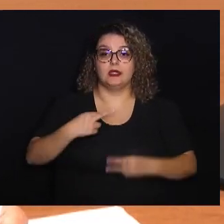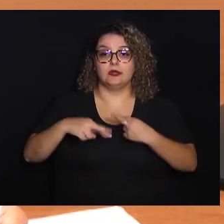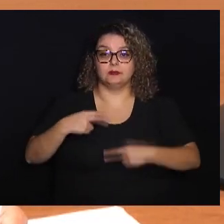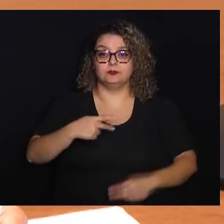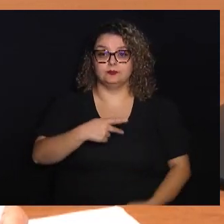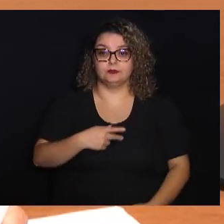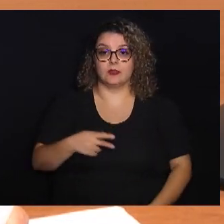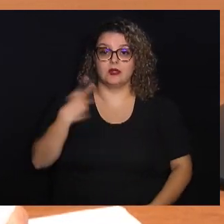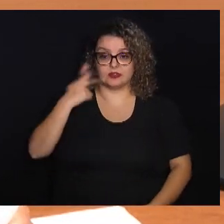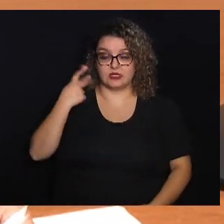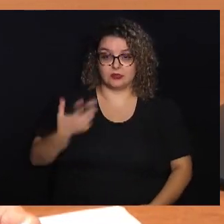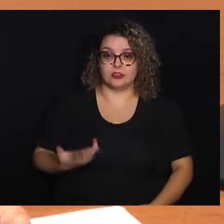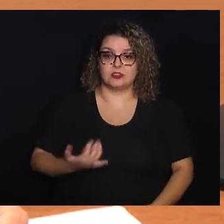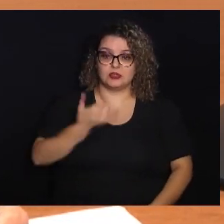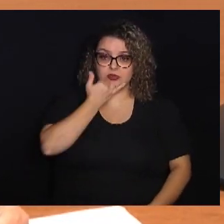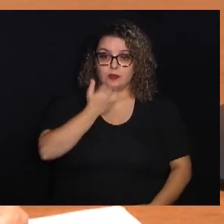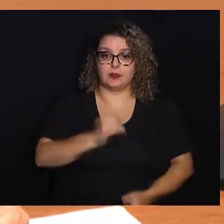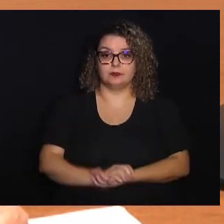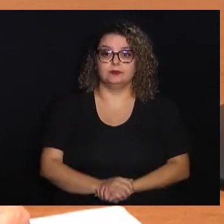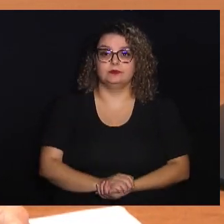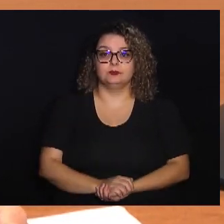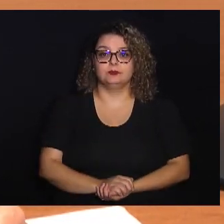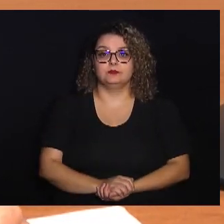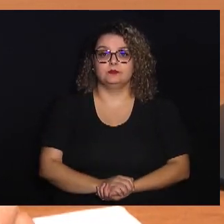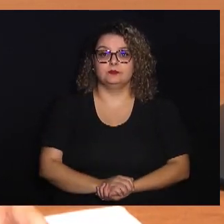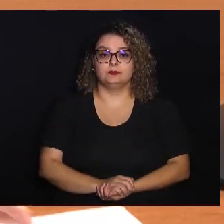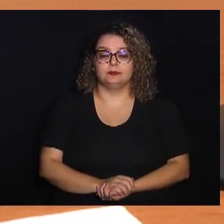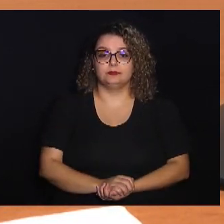de ir para o plenário para a avaliação de todos os vereadores